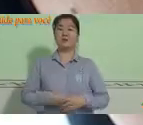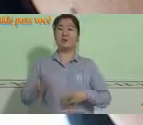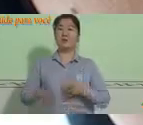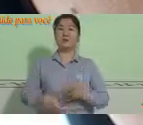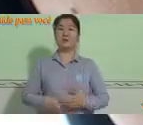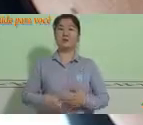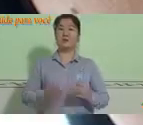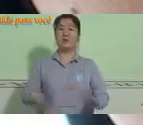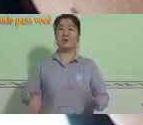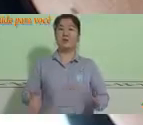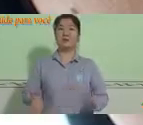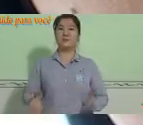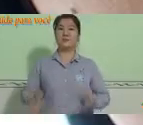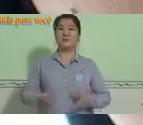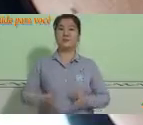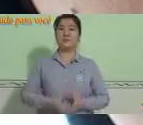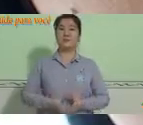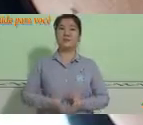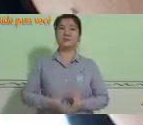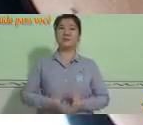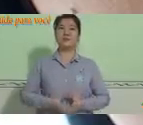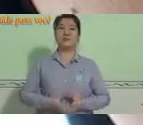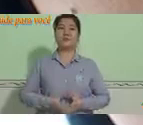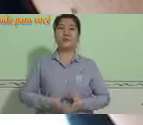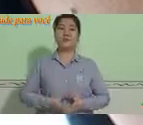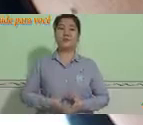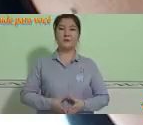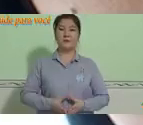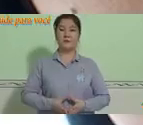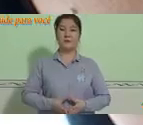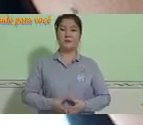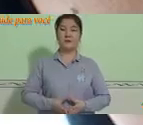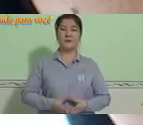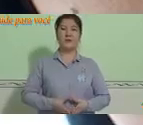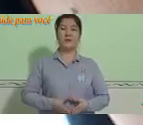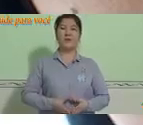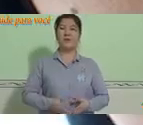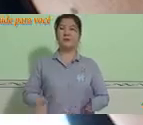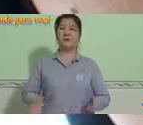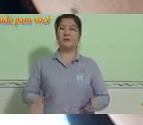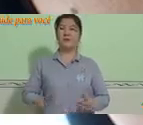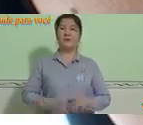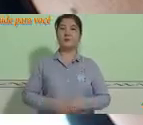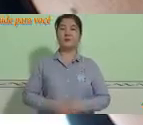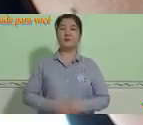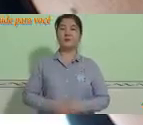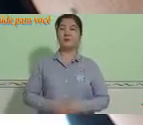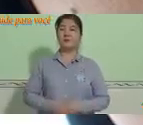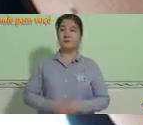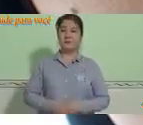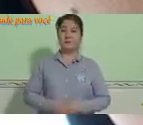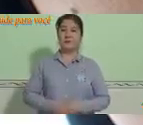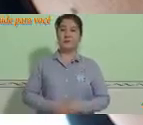RRLACIONADOIOTRABALHODORT, TAMBE, acento agudo MCONHE S I D O C O M O L S A T O P O R E